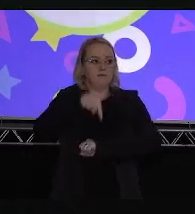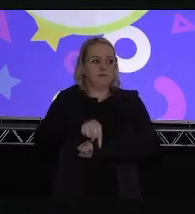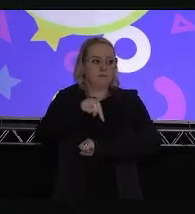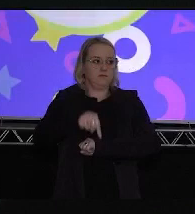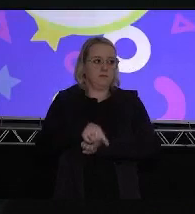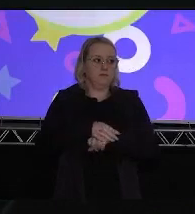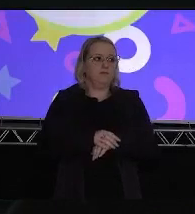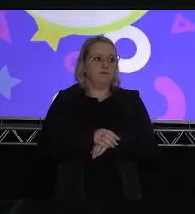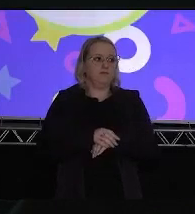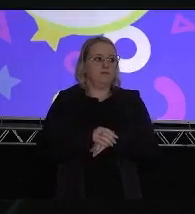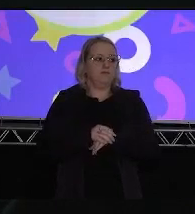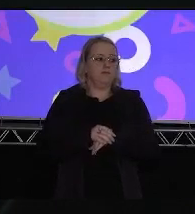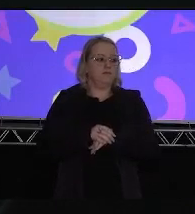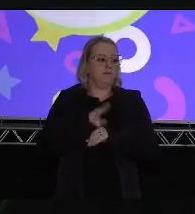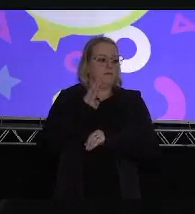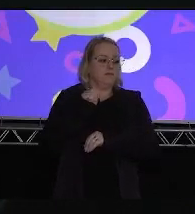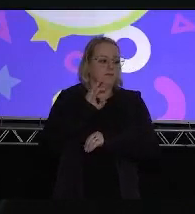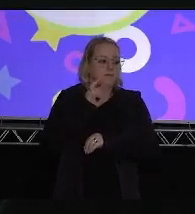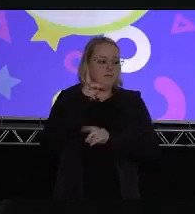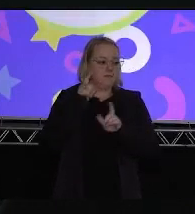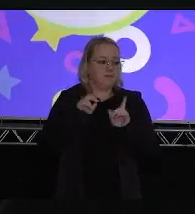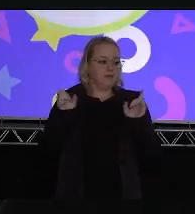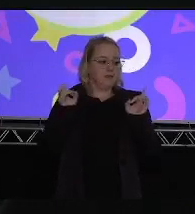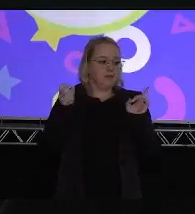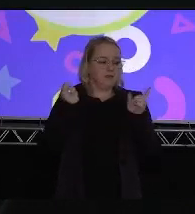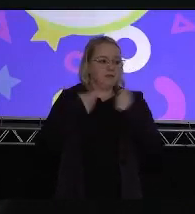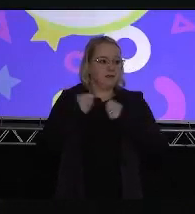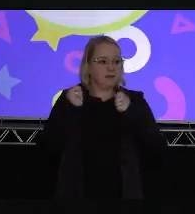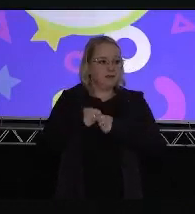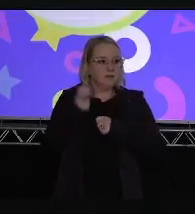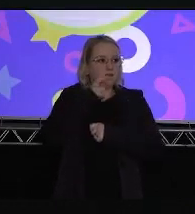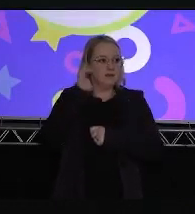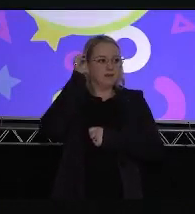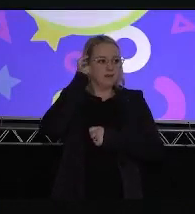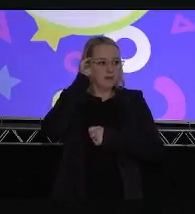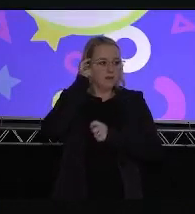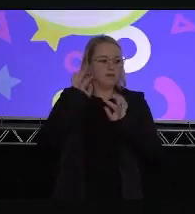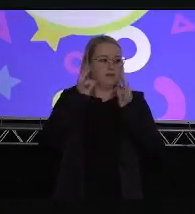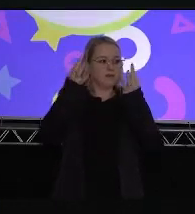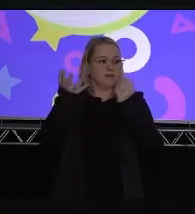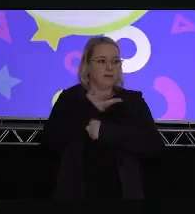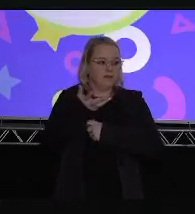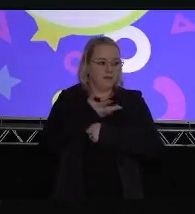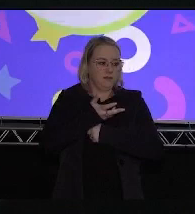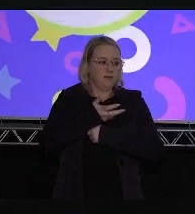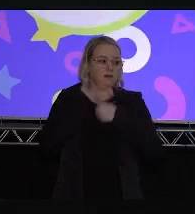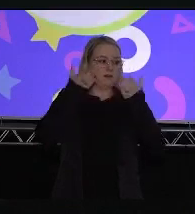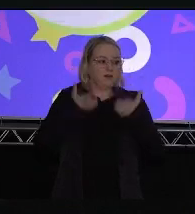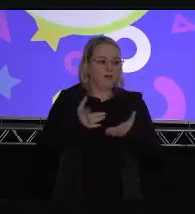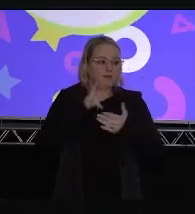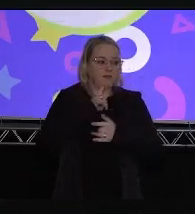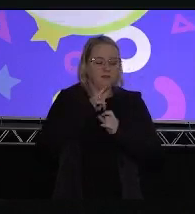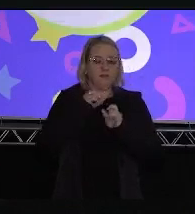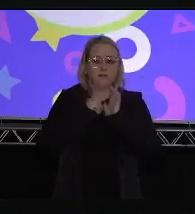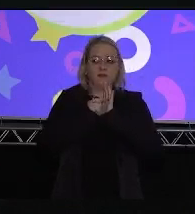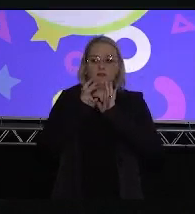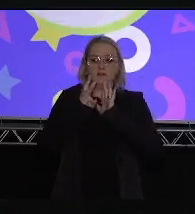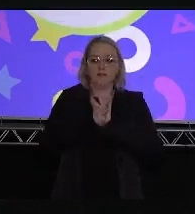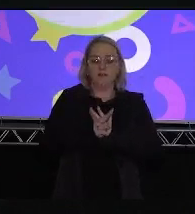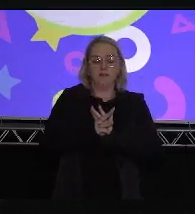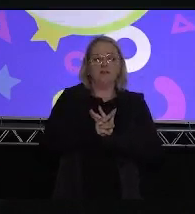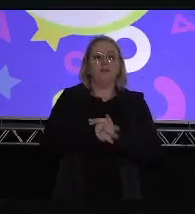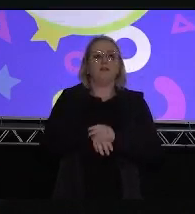uma pipeline de capacitação onde a gente tinha foco em cultura técnica ágil. Hoje a gente entrega software com muita